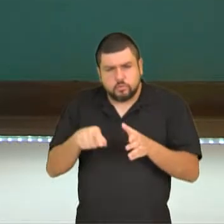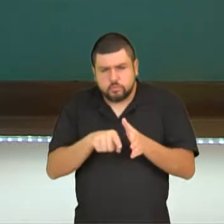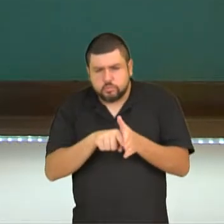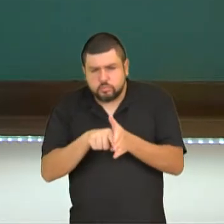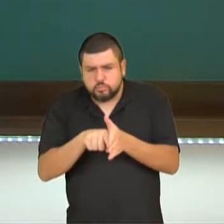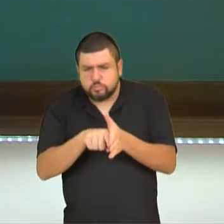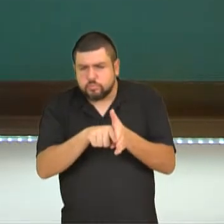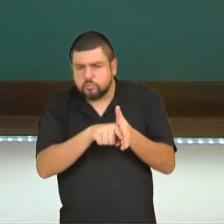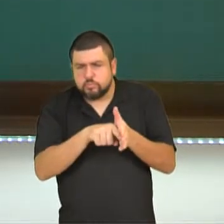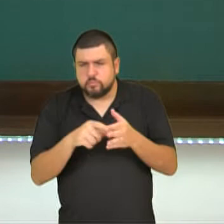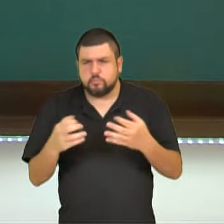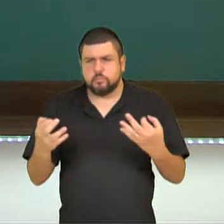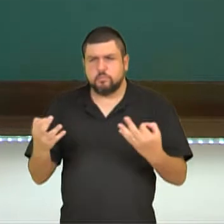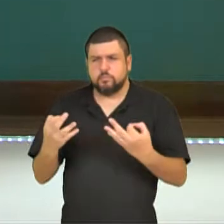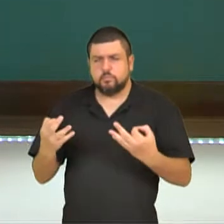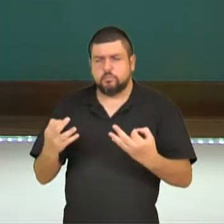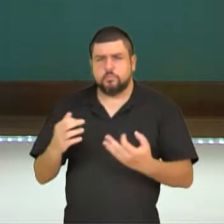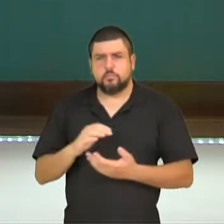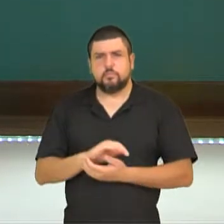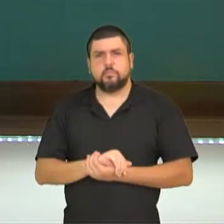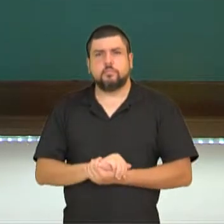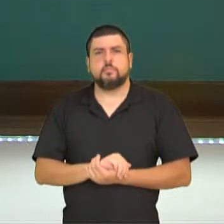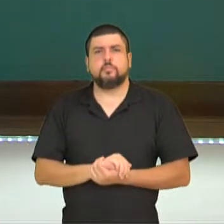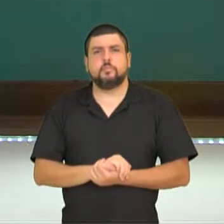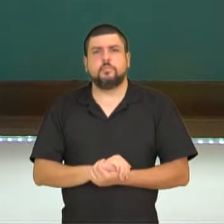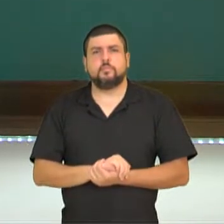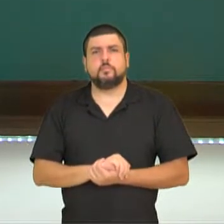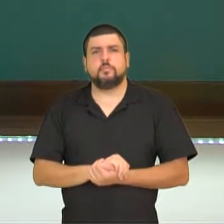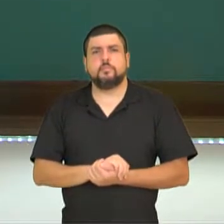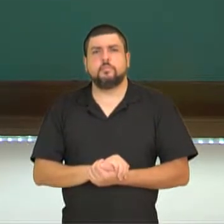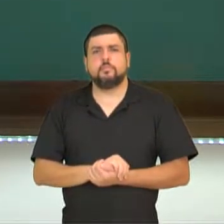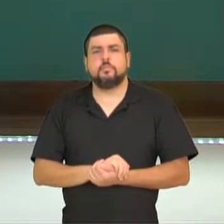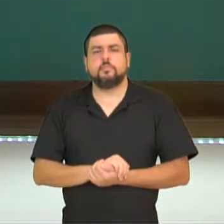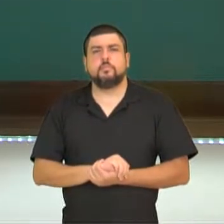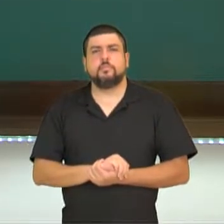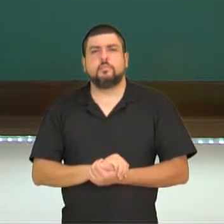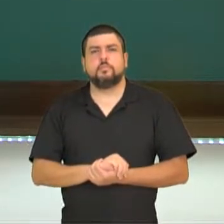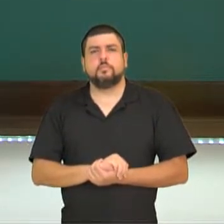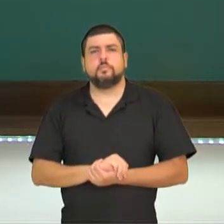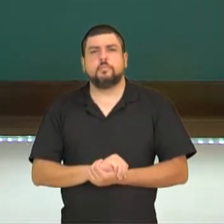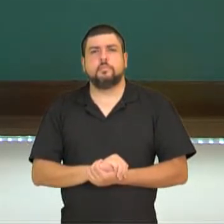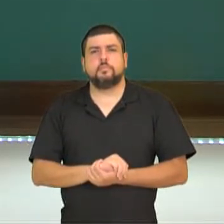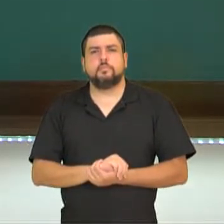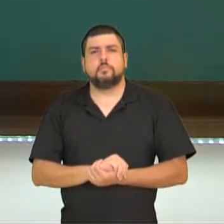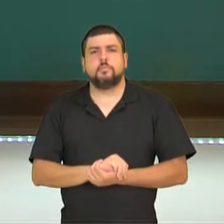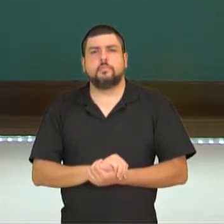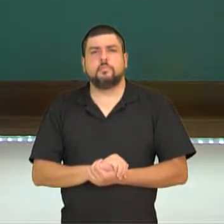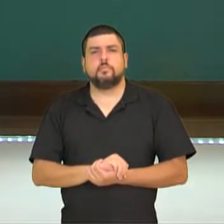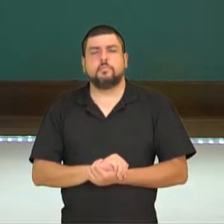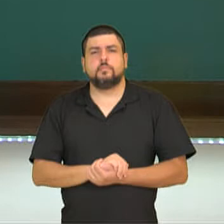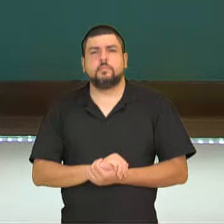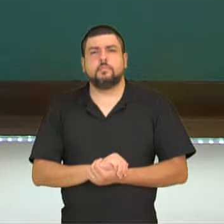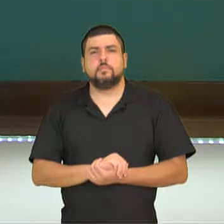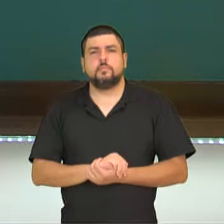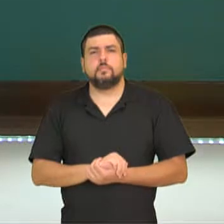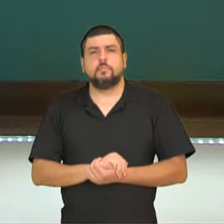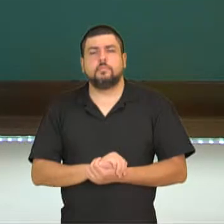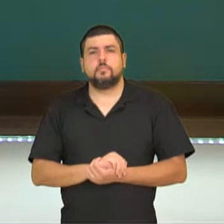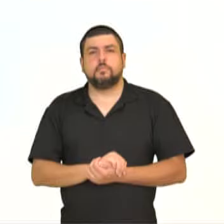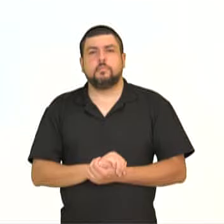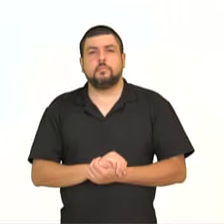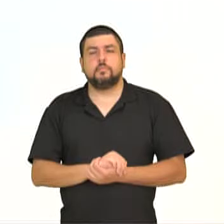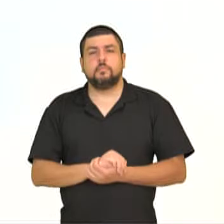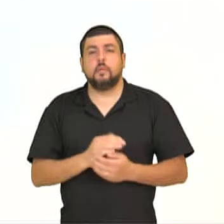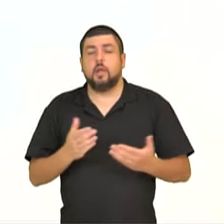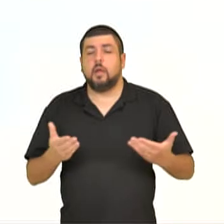pesquisadora. Excelente, ¿cierto? Ahí. Ahora vamos a seguir con el condicional